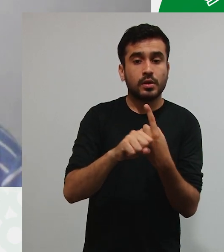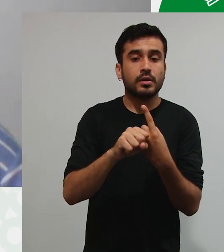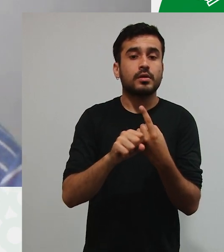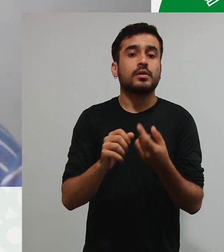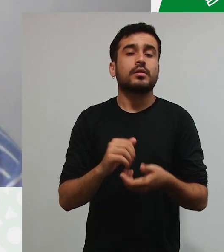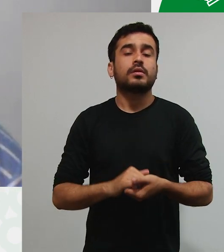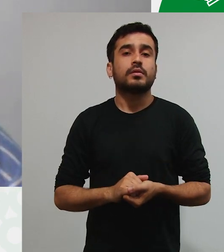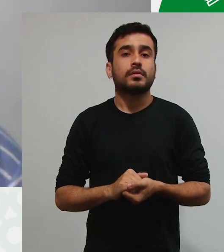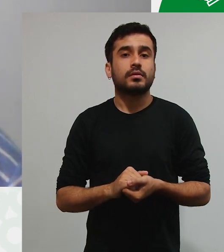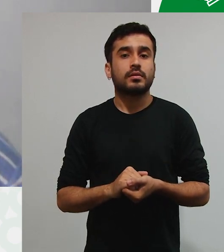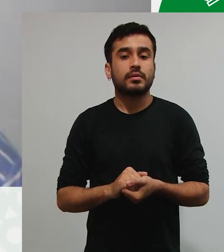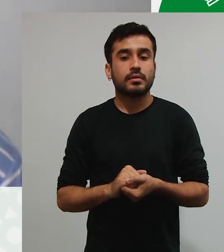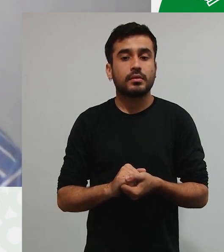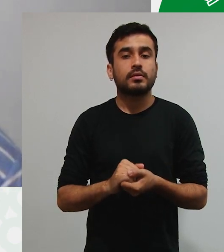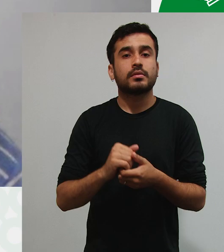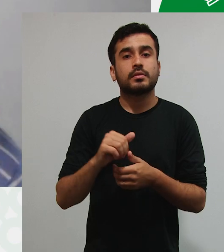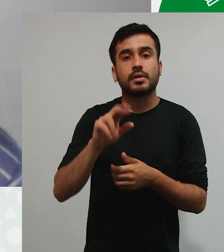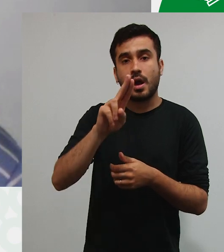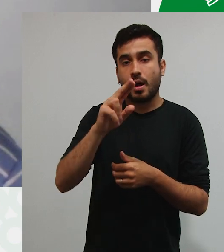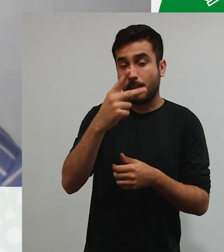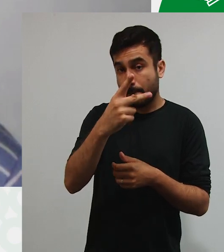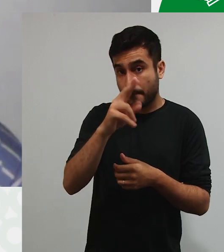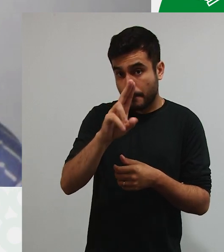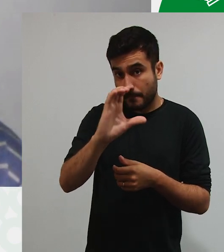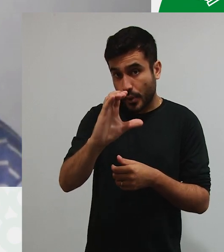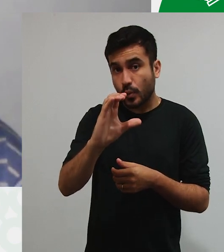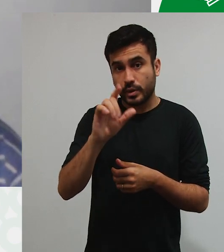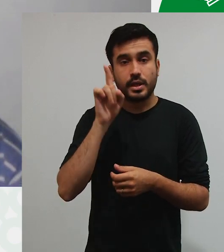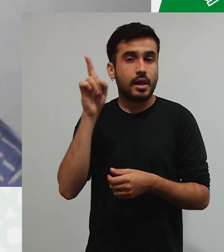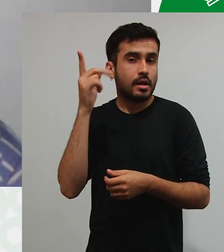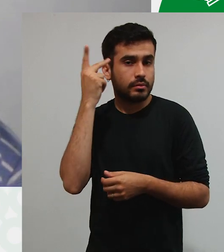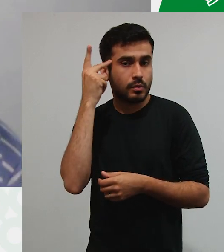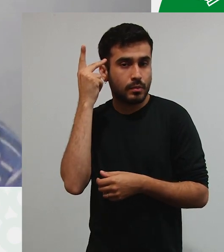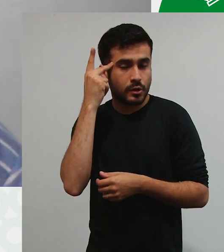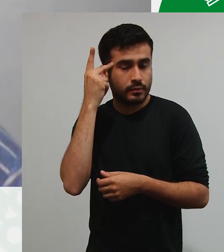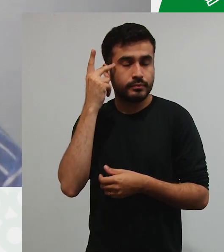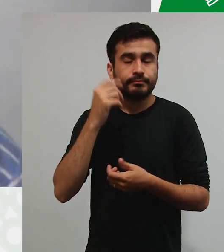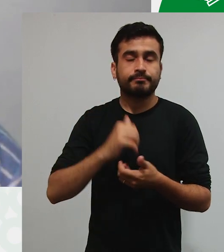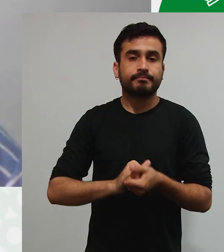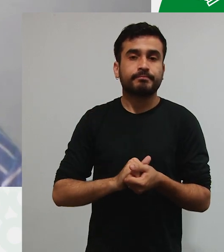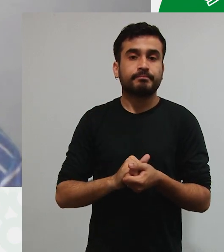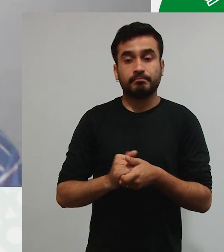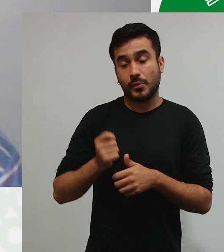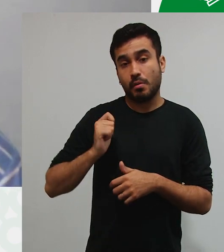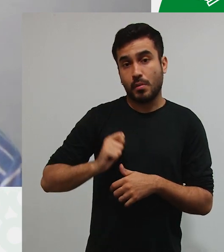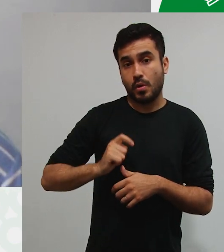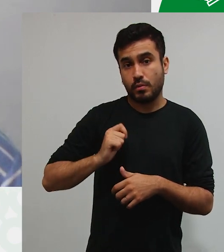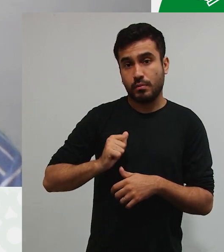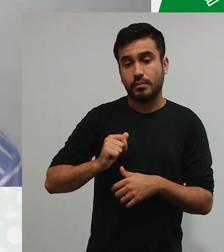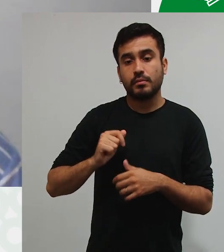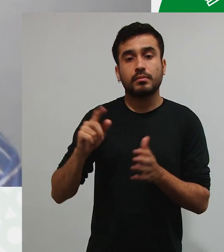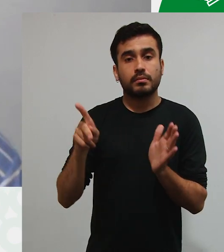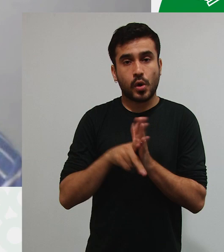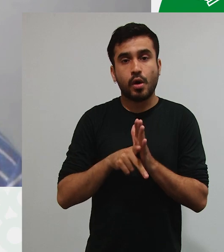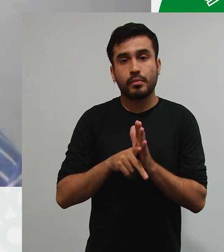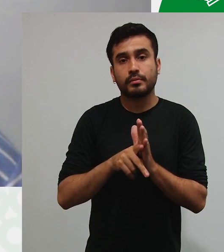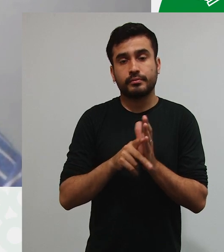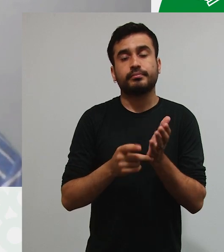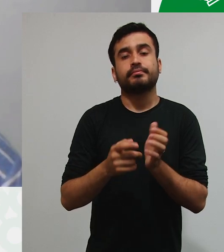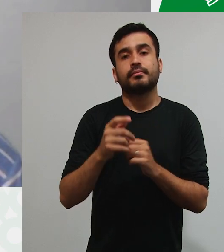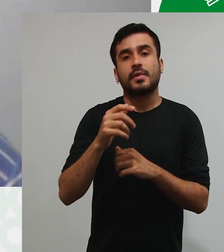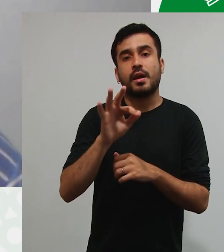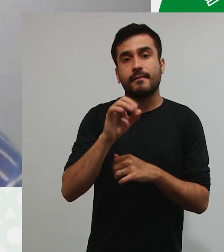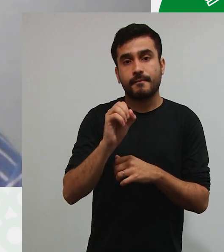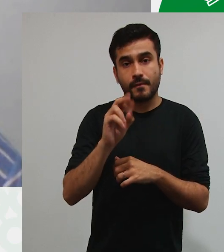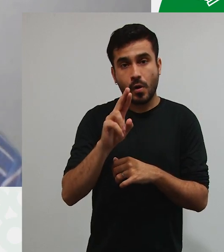Paulo. Isso sendo bolsista da Fundação Ford. E aí, durante o meu curso de mestrado, eu resolvi,